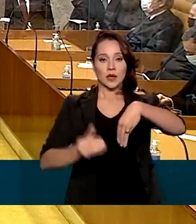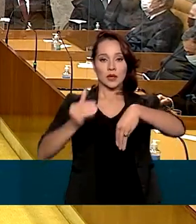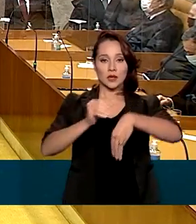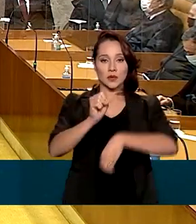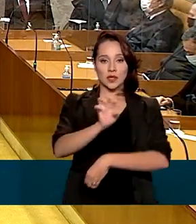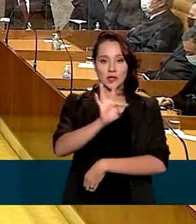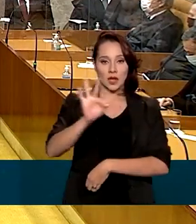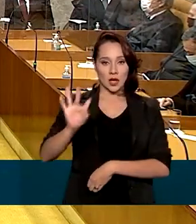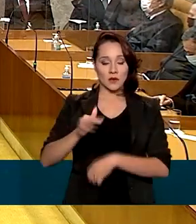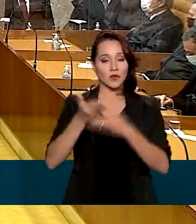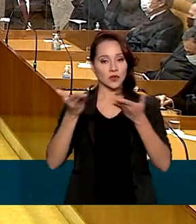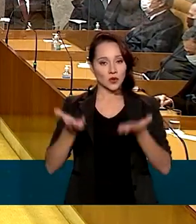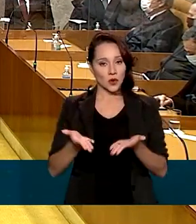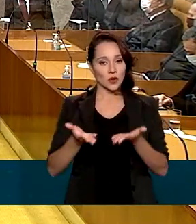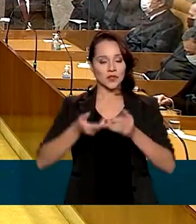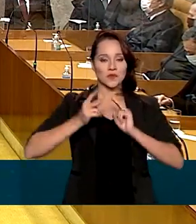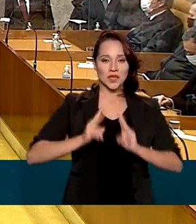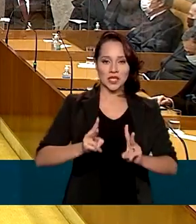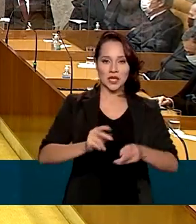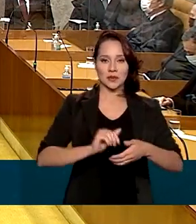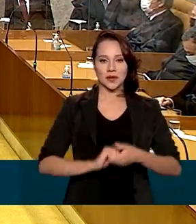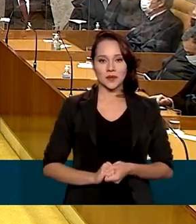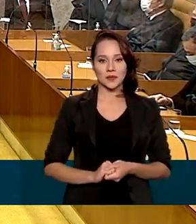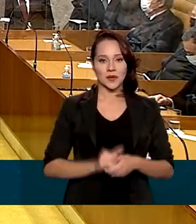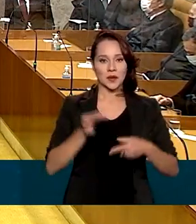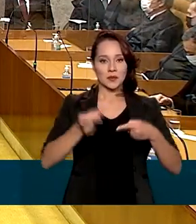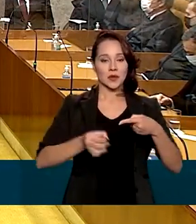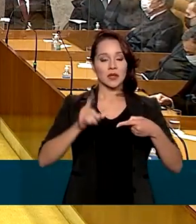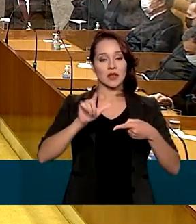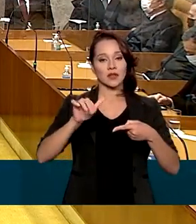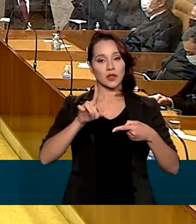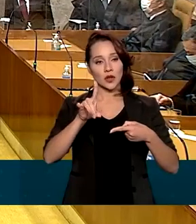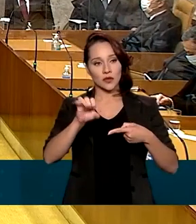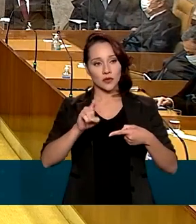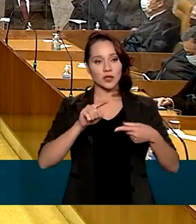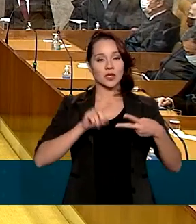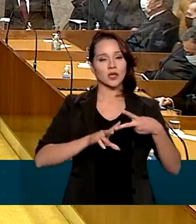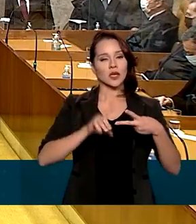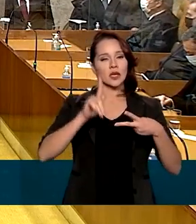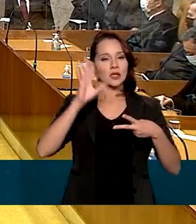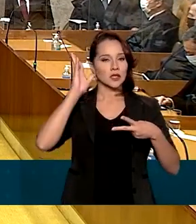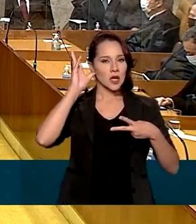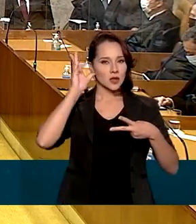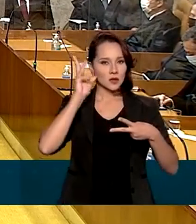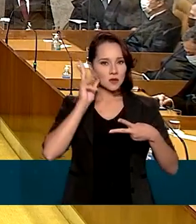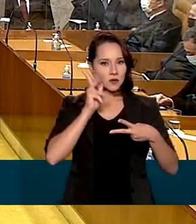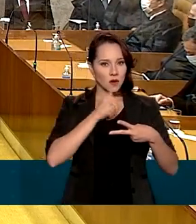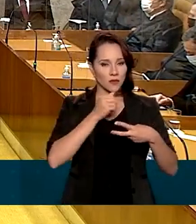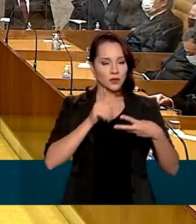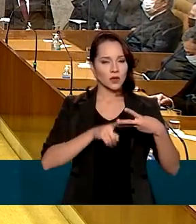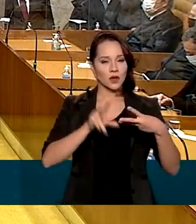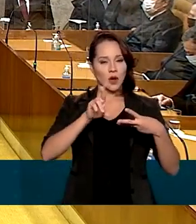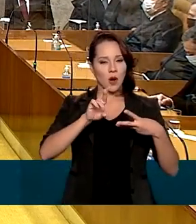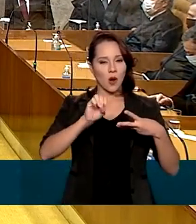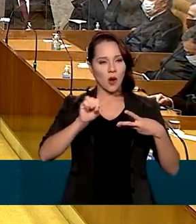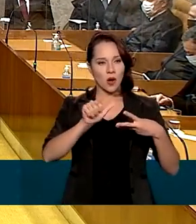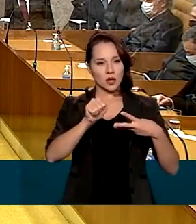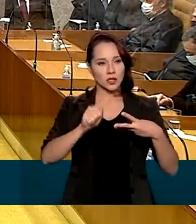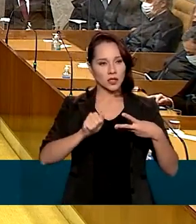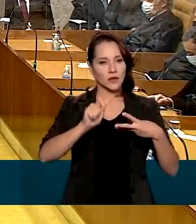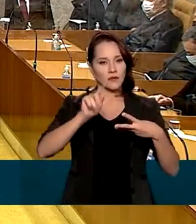Tribunal Federal de hoje e de sempre, ministro Ricardo Lewandowski, ministro Dias Toffoli, ministra Rosa Weber,